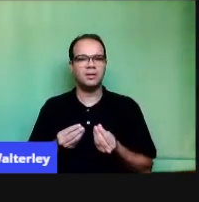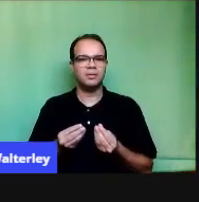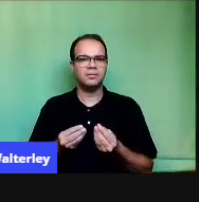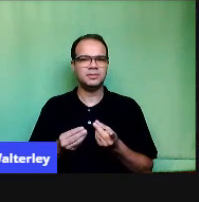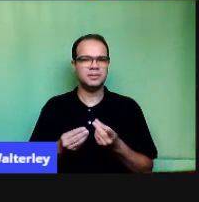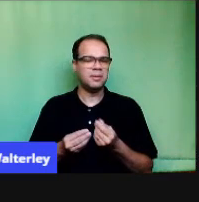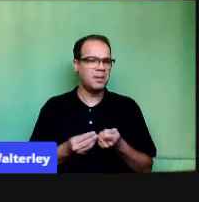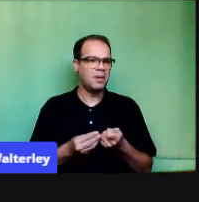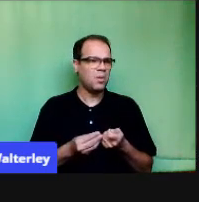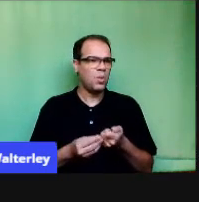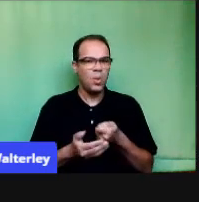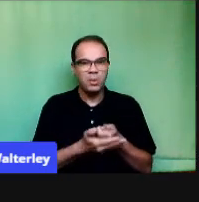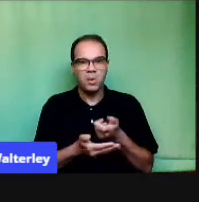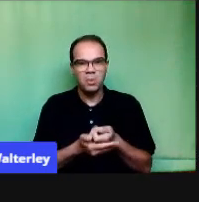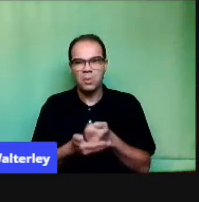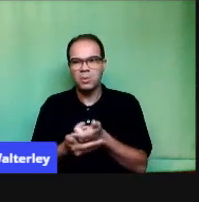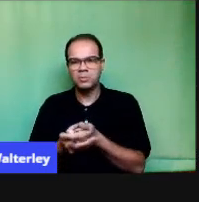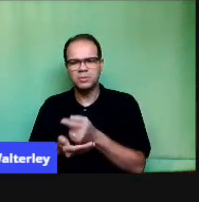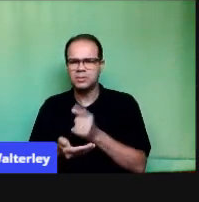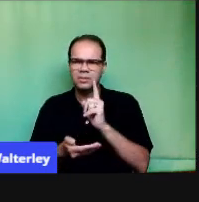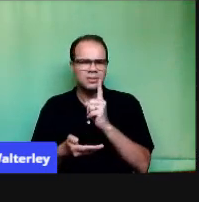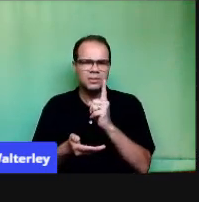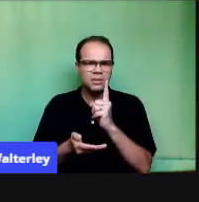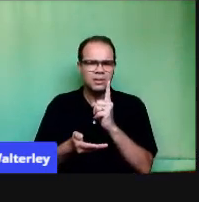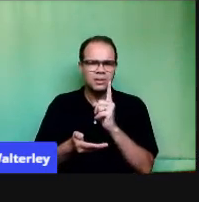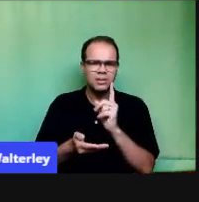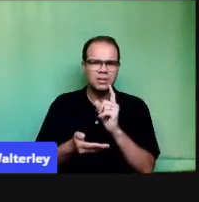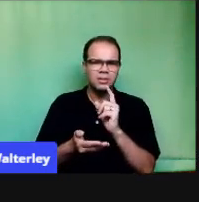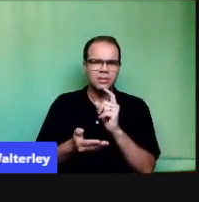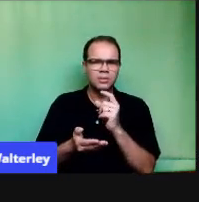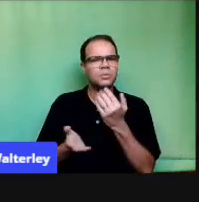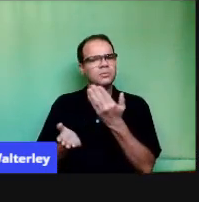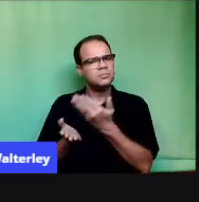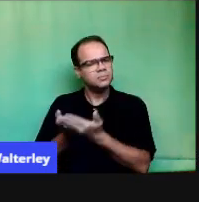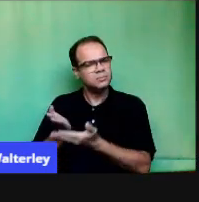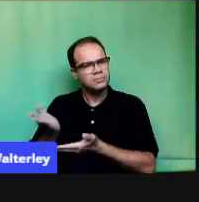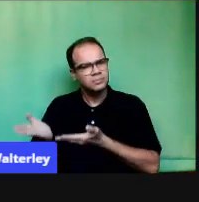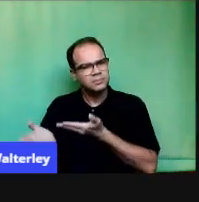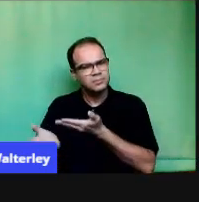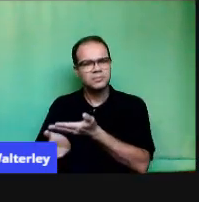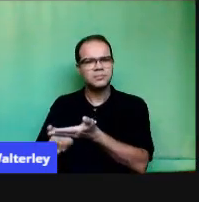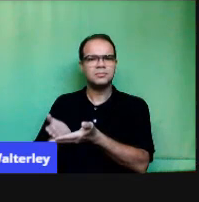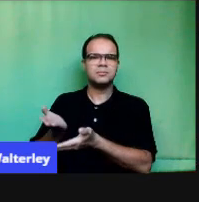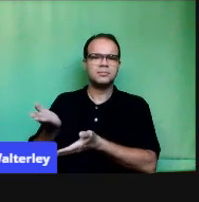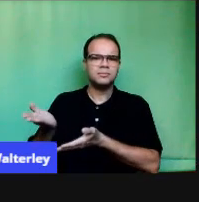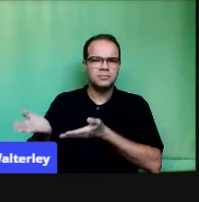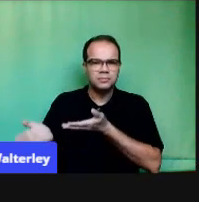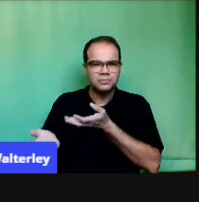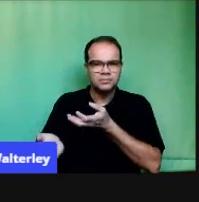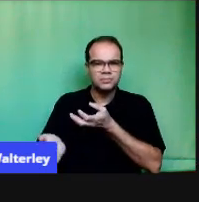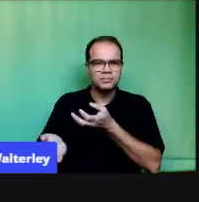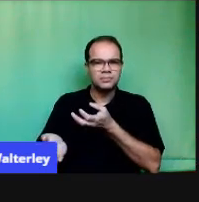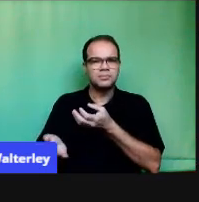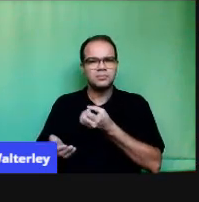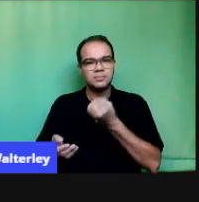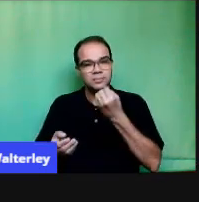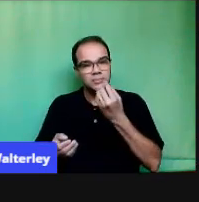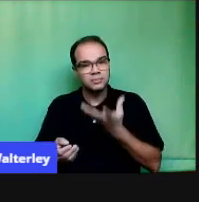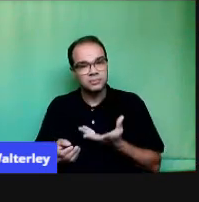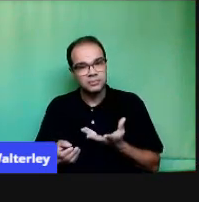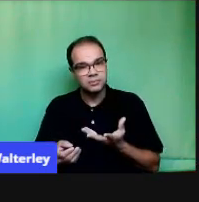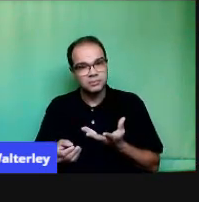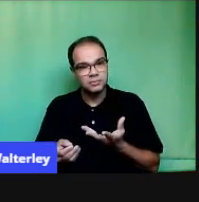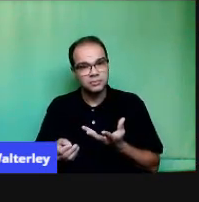atitudes. Né? A sustentabilidade no sistema produtivo também vai melhorar a qualidade de vida humana e